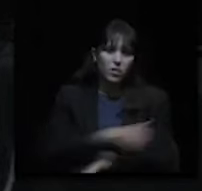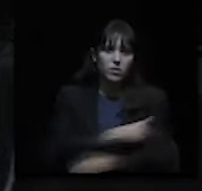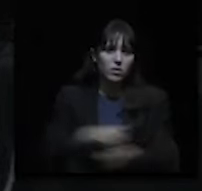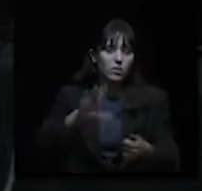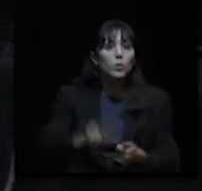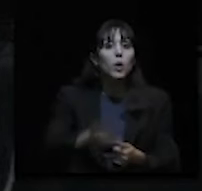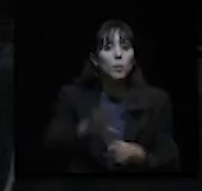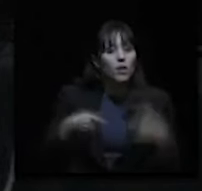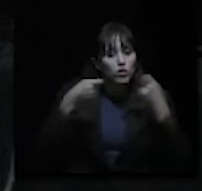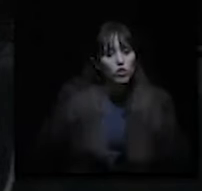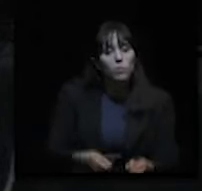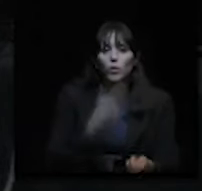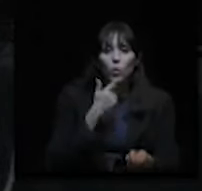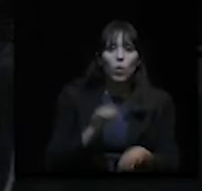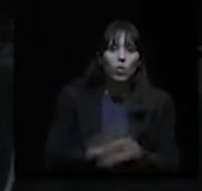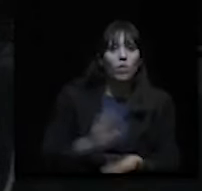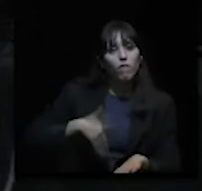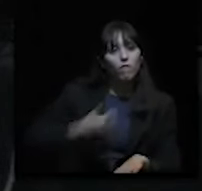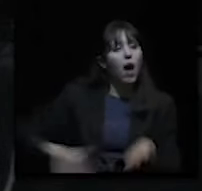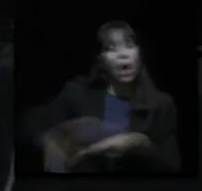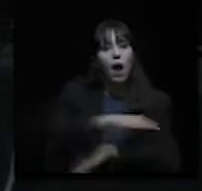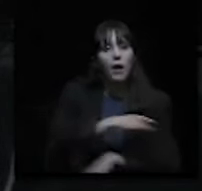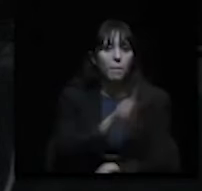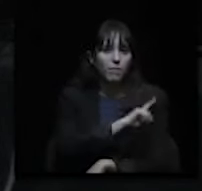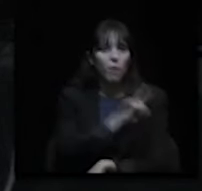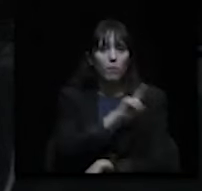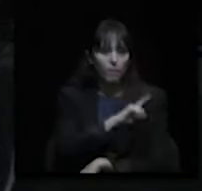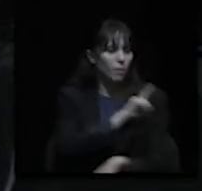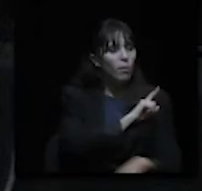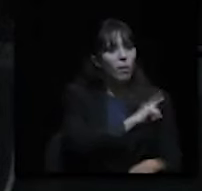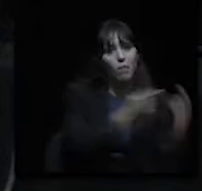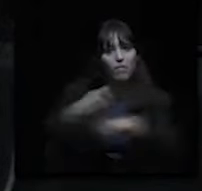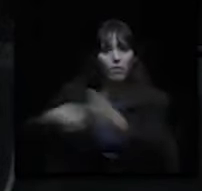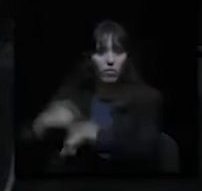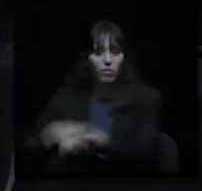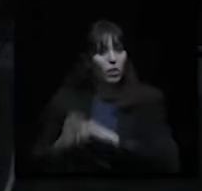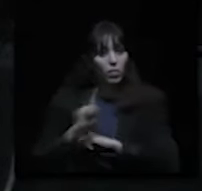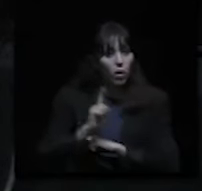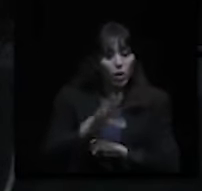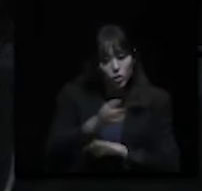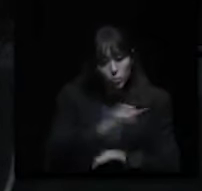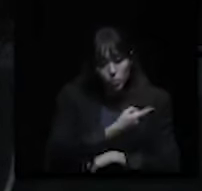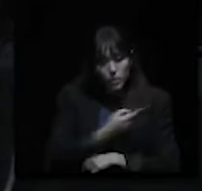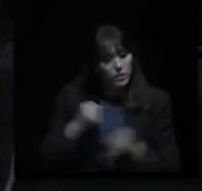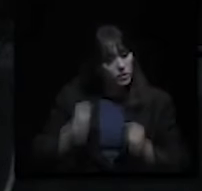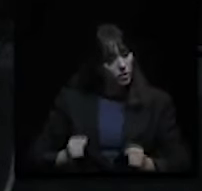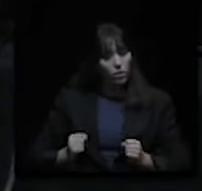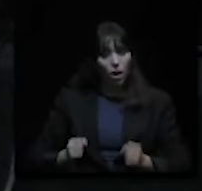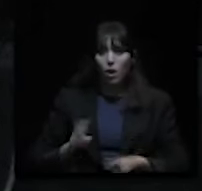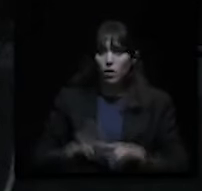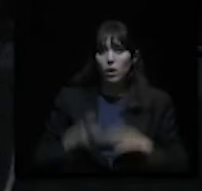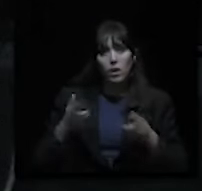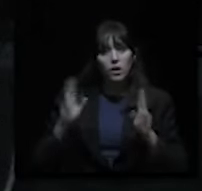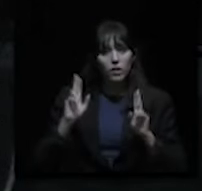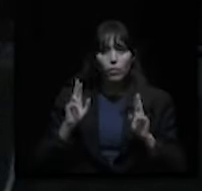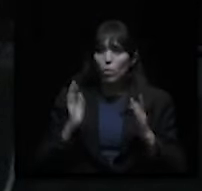este investimento não pode ser feito à custa da privatização do espaço público. Lisboa tem de ter espaços para se sentar onde não seja preciso consumir,